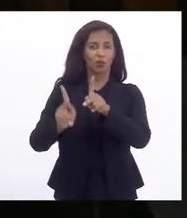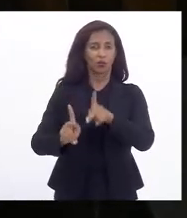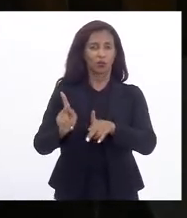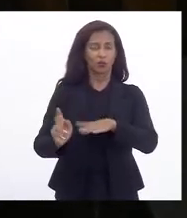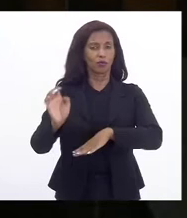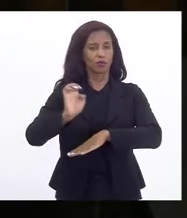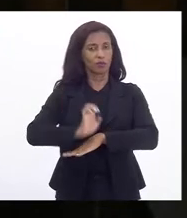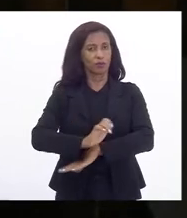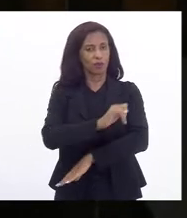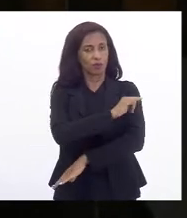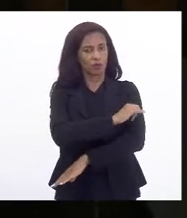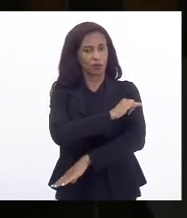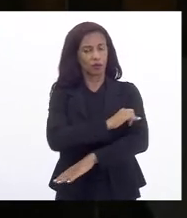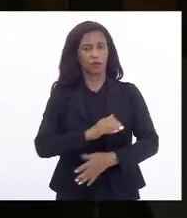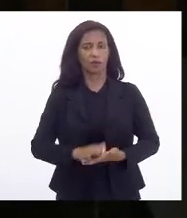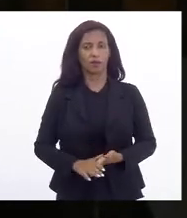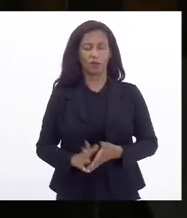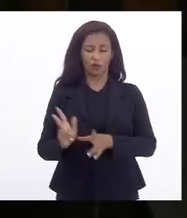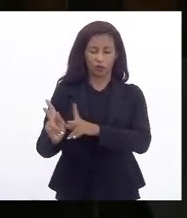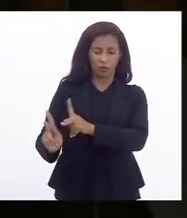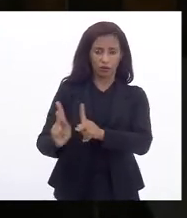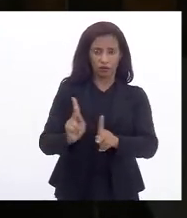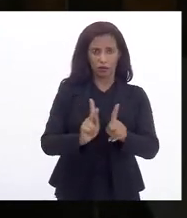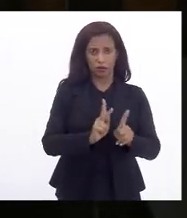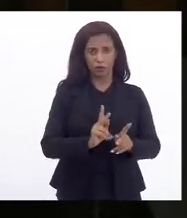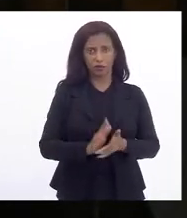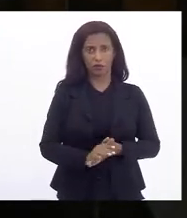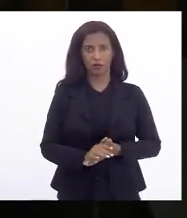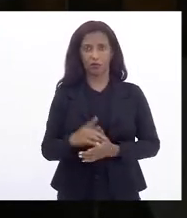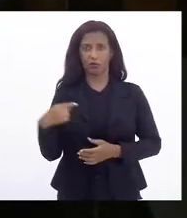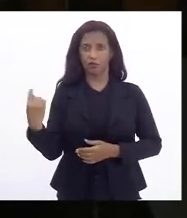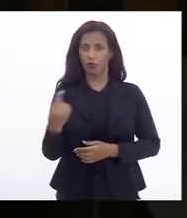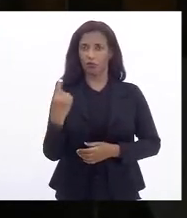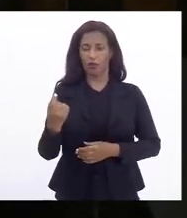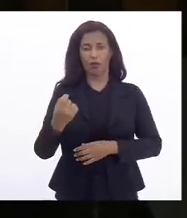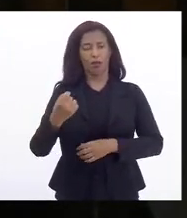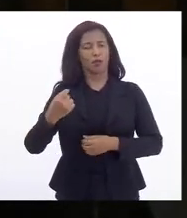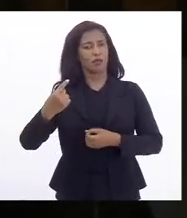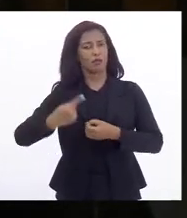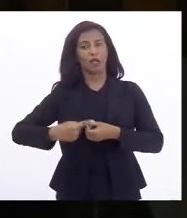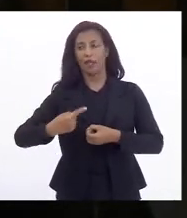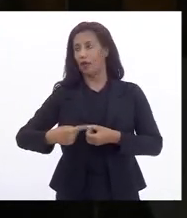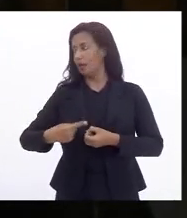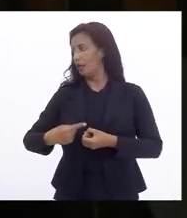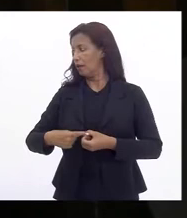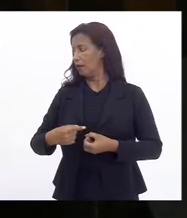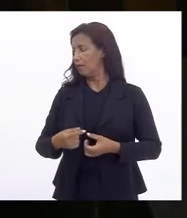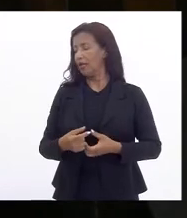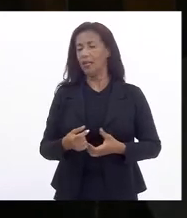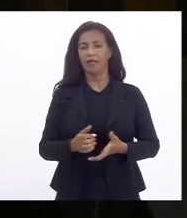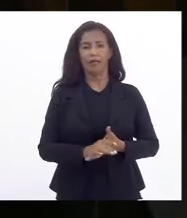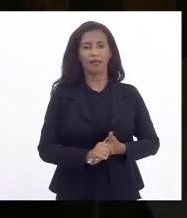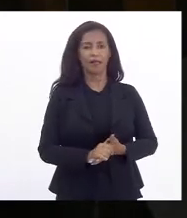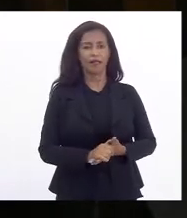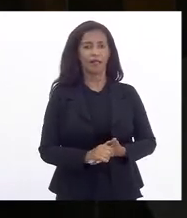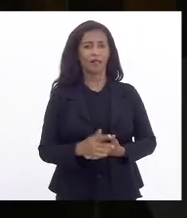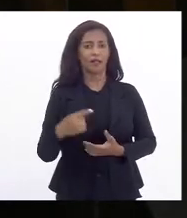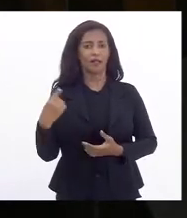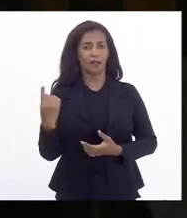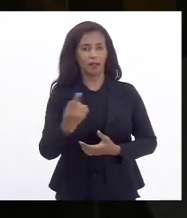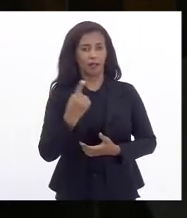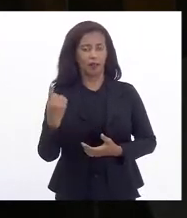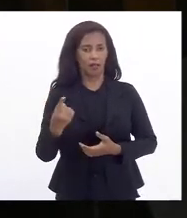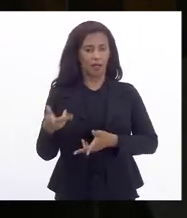povo do Estado do Rio de Janeiro das populações dos nossos municípios é que tem direito as receitas